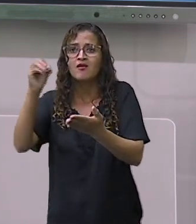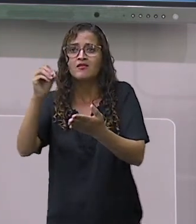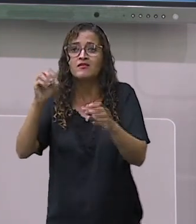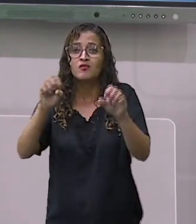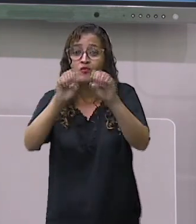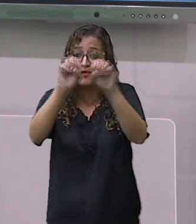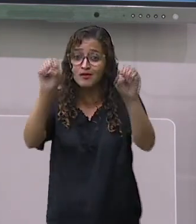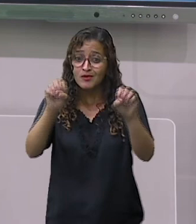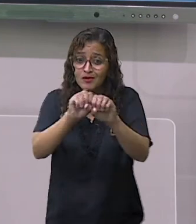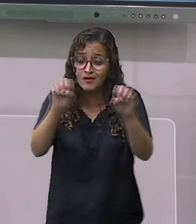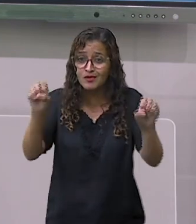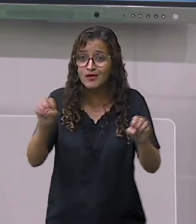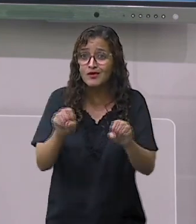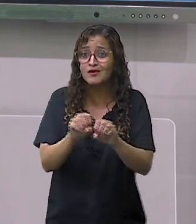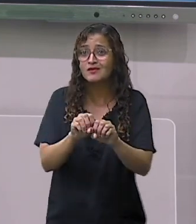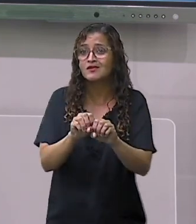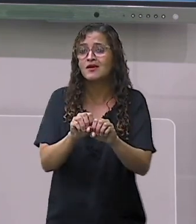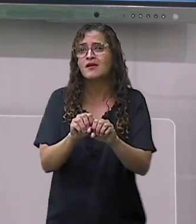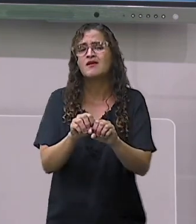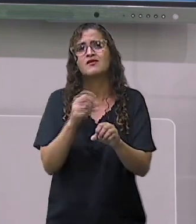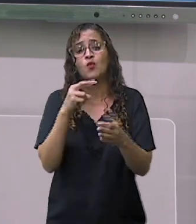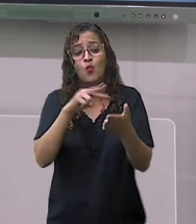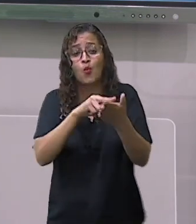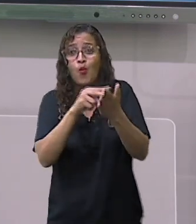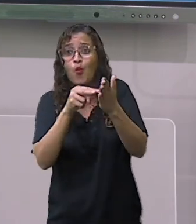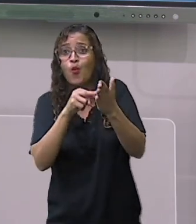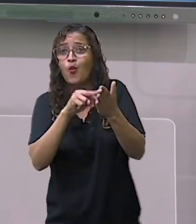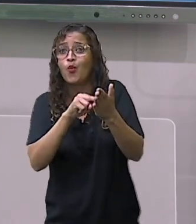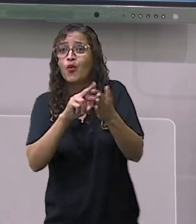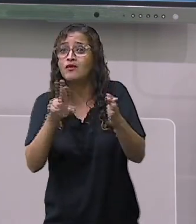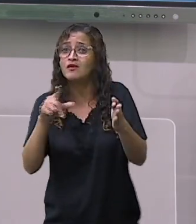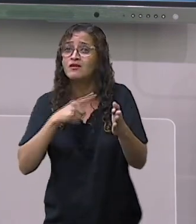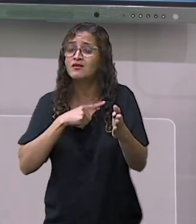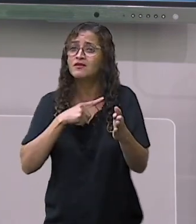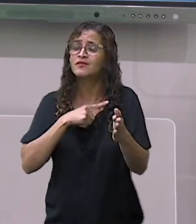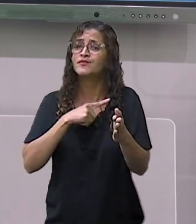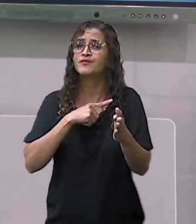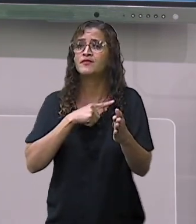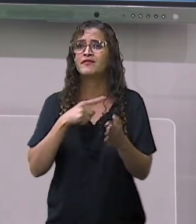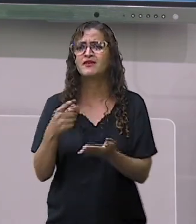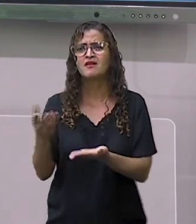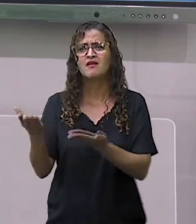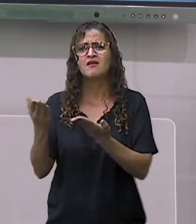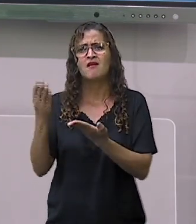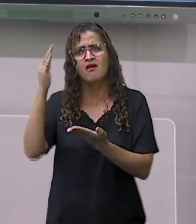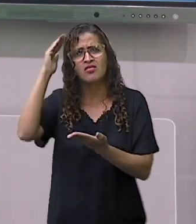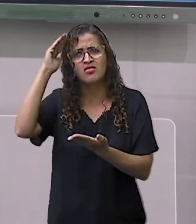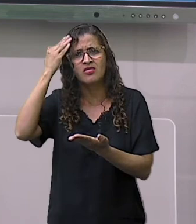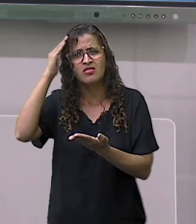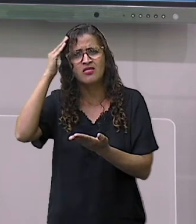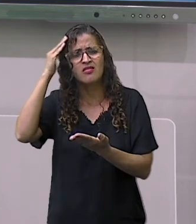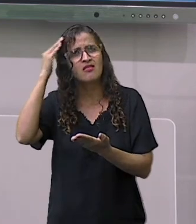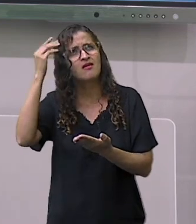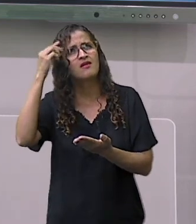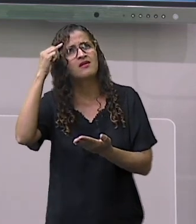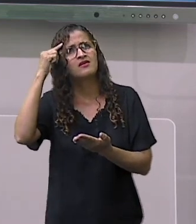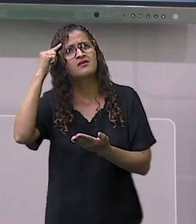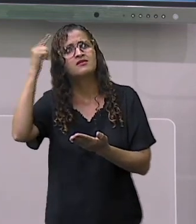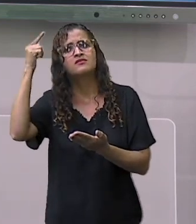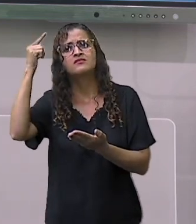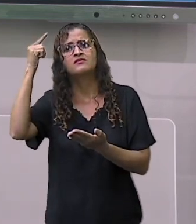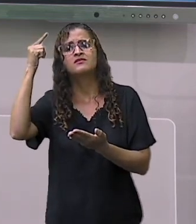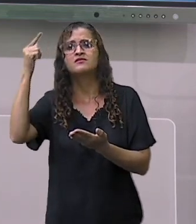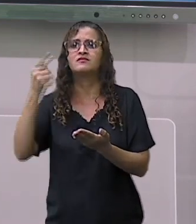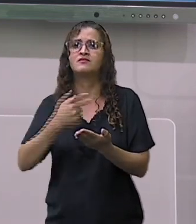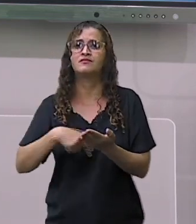de definição para a gente ficar bem com a imagem do peão e do